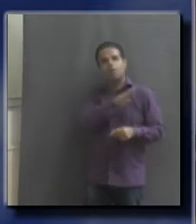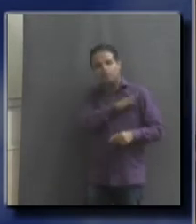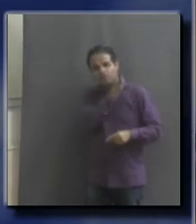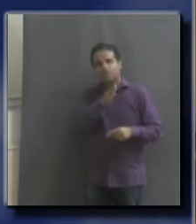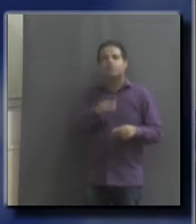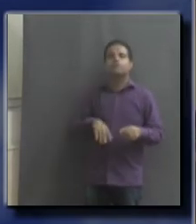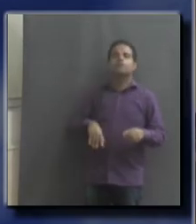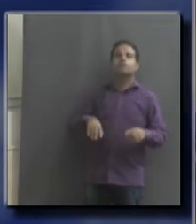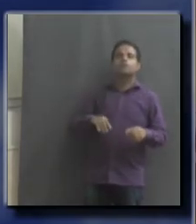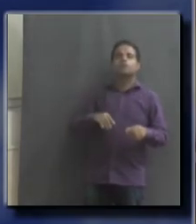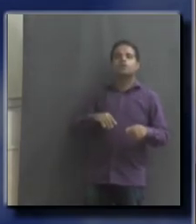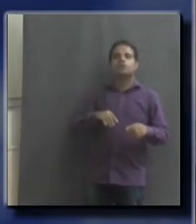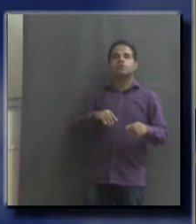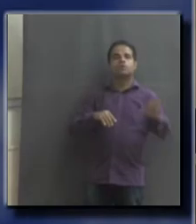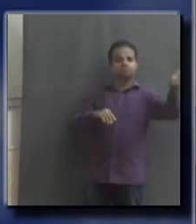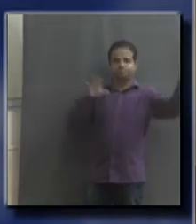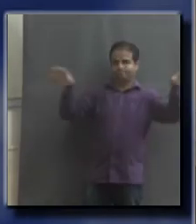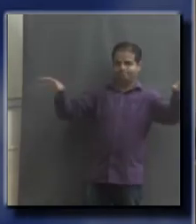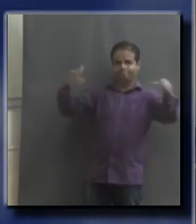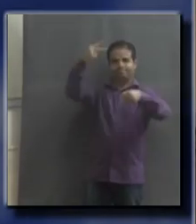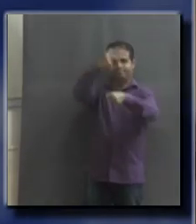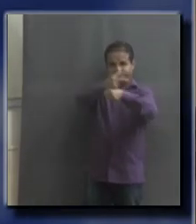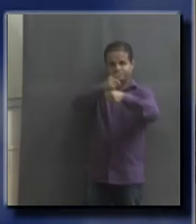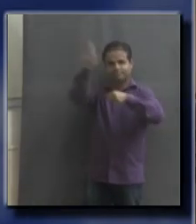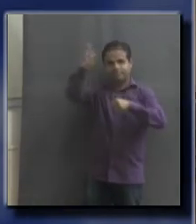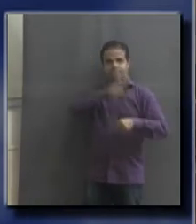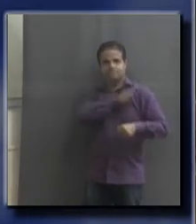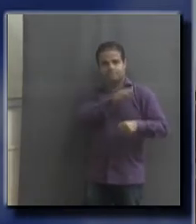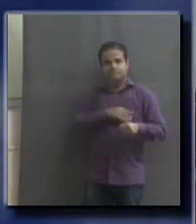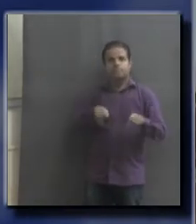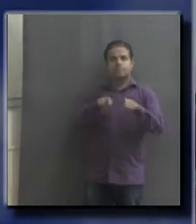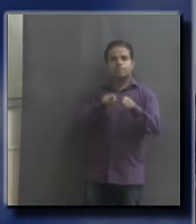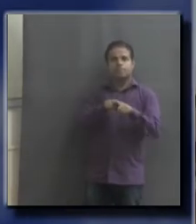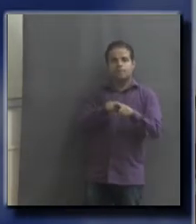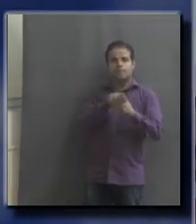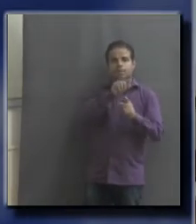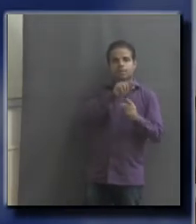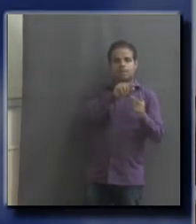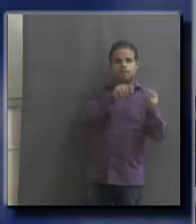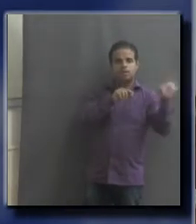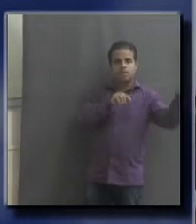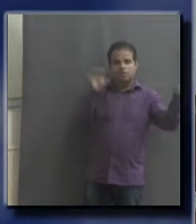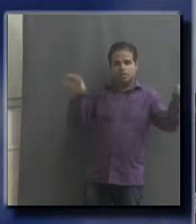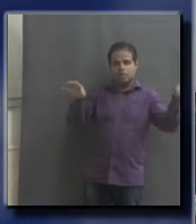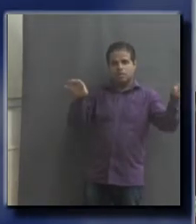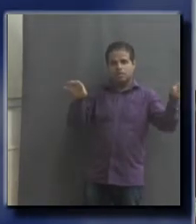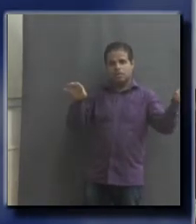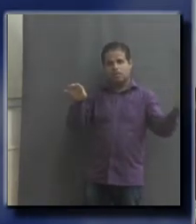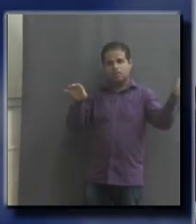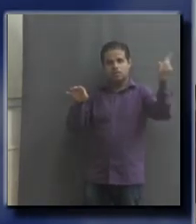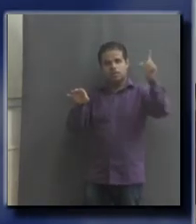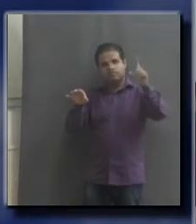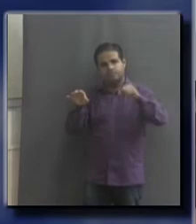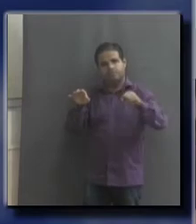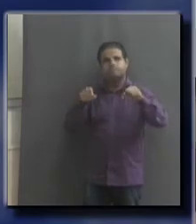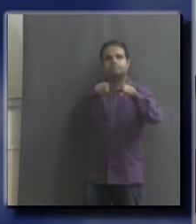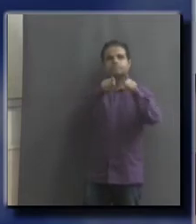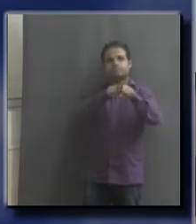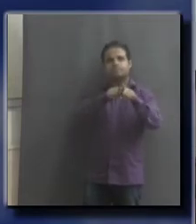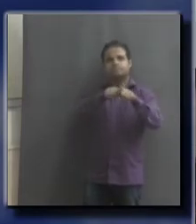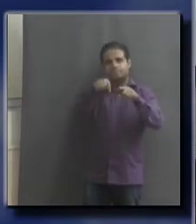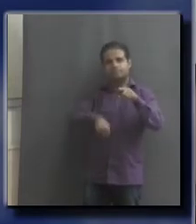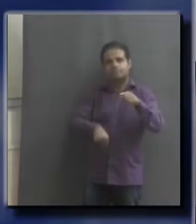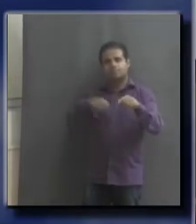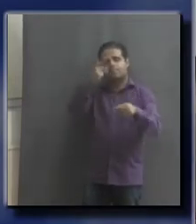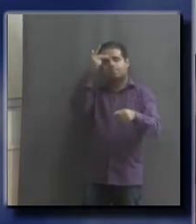Bauru. Estamos em 2 transmissões lá, na subsede de Bauru e no polo na Unisalesiano, e também o polo